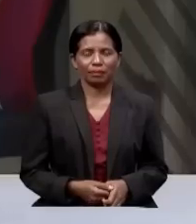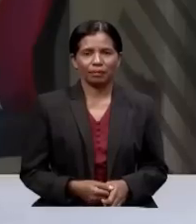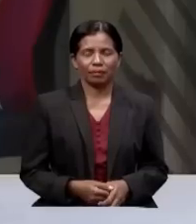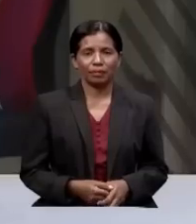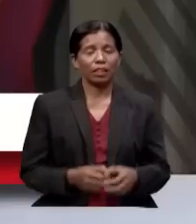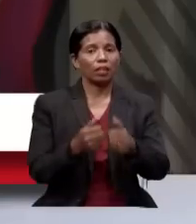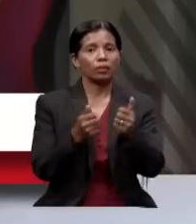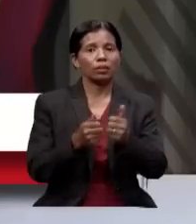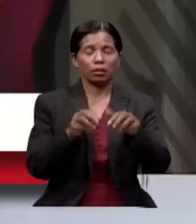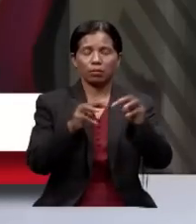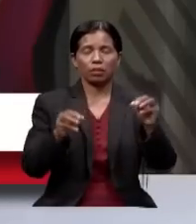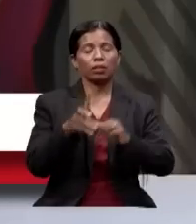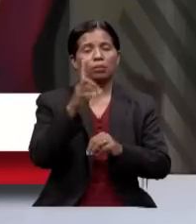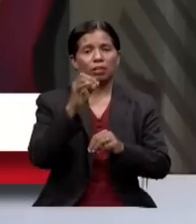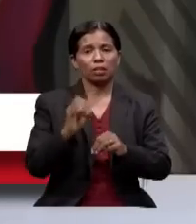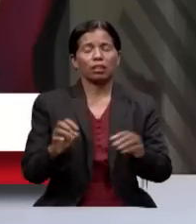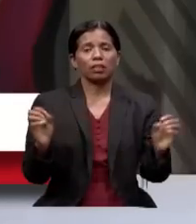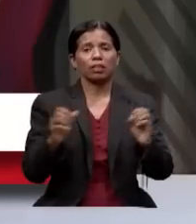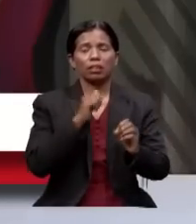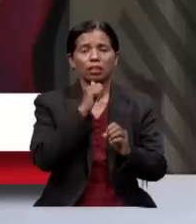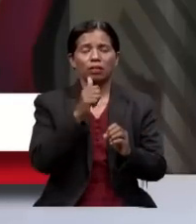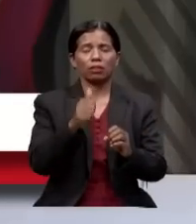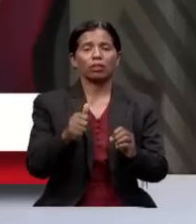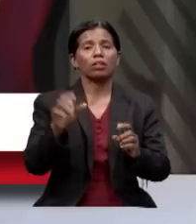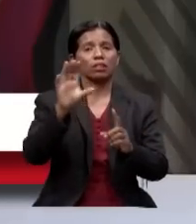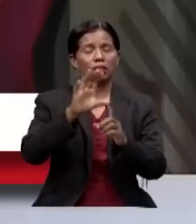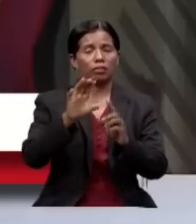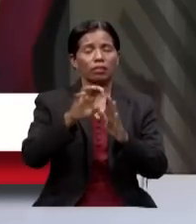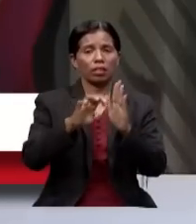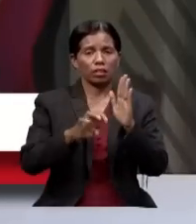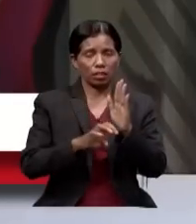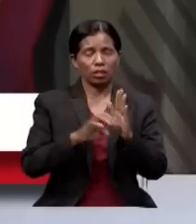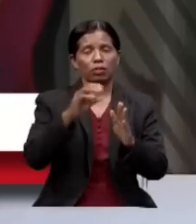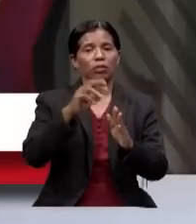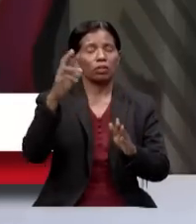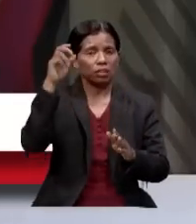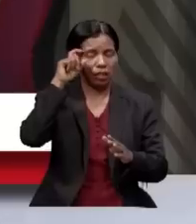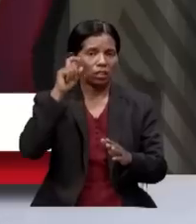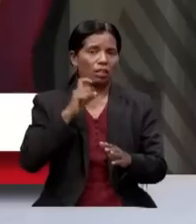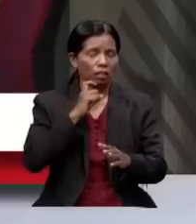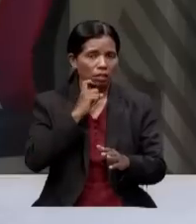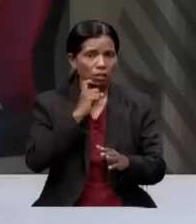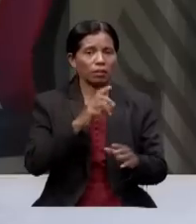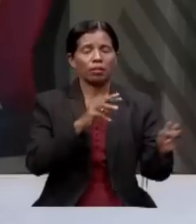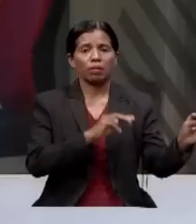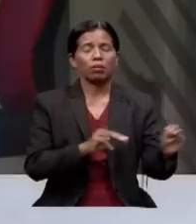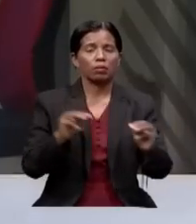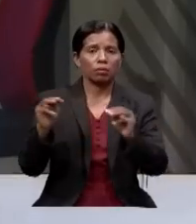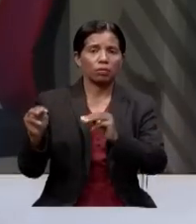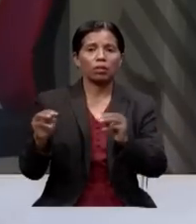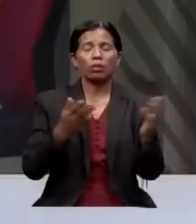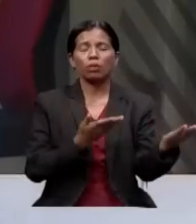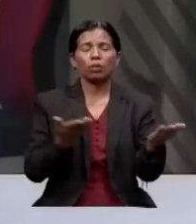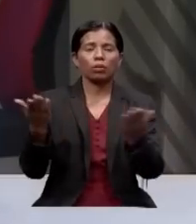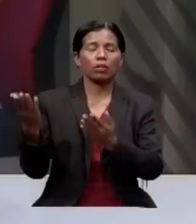Autoridade di munisipi Dili lamenta ho intervenção chefe estado no líder nacional Kairala Sanan Gusmão Niang ho ditula